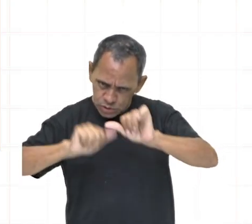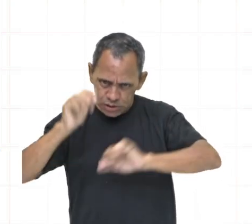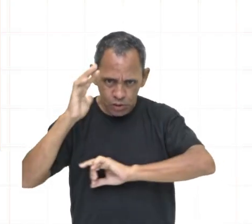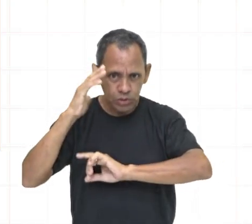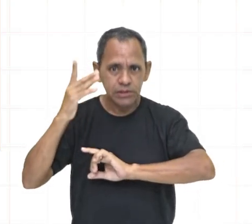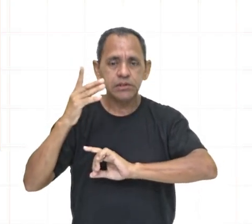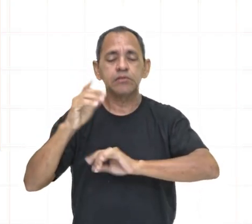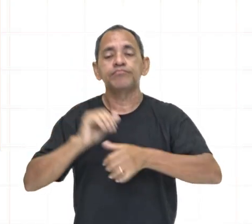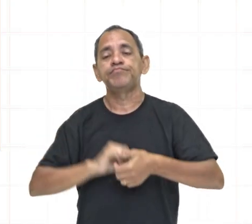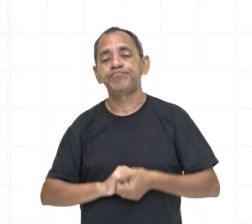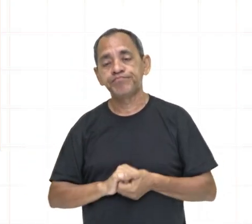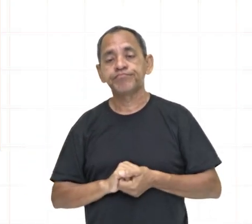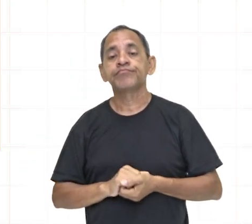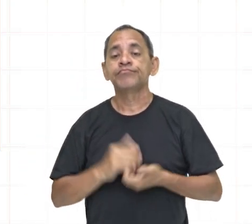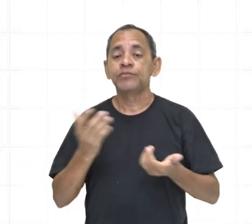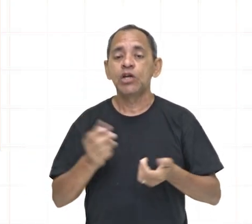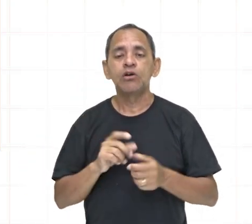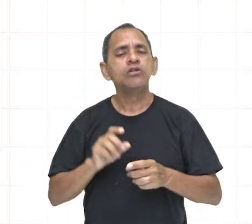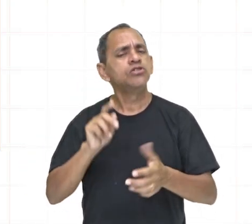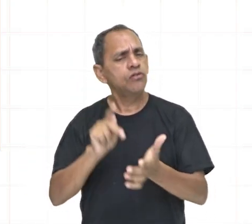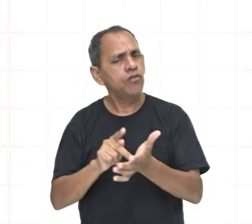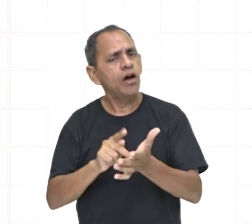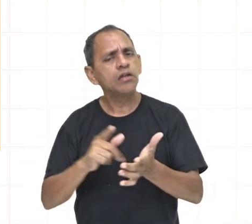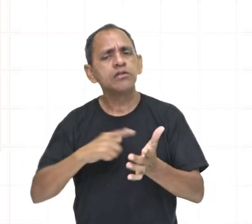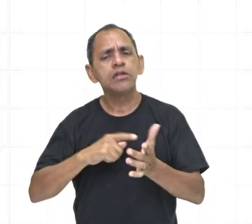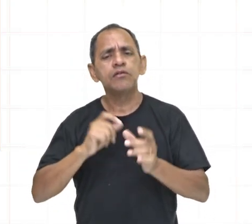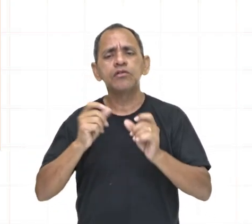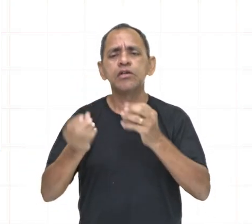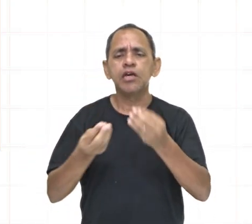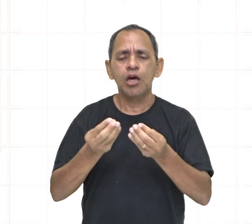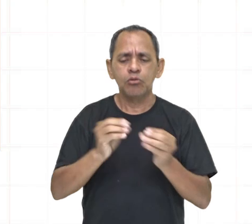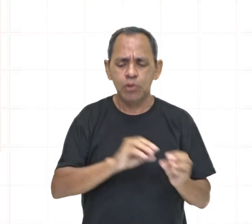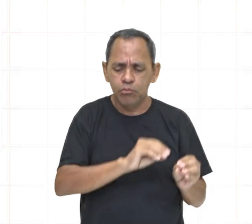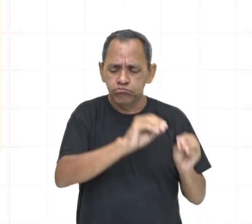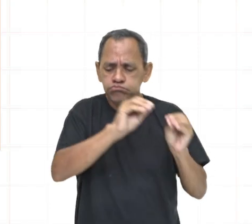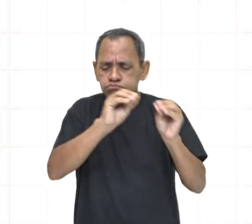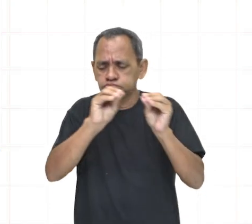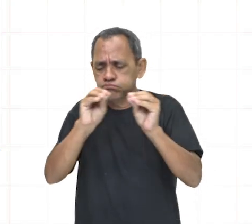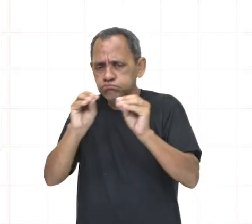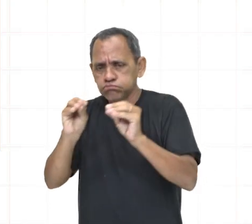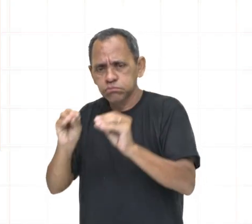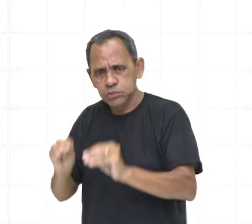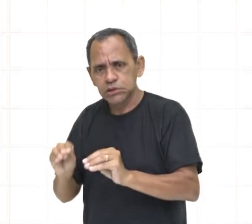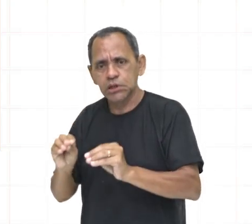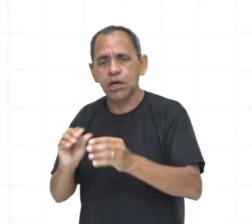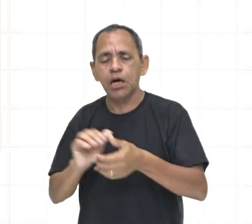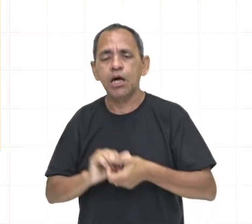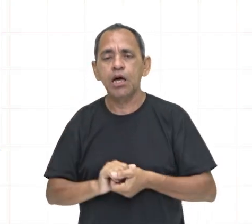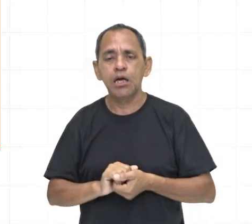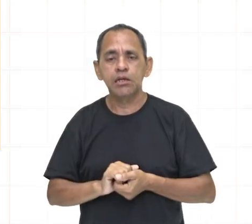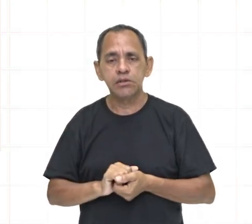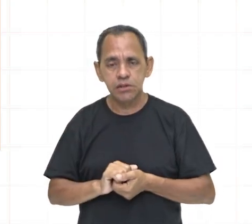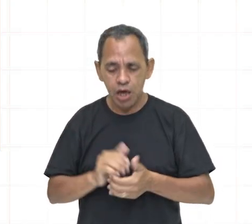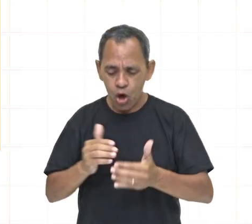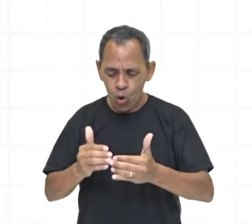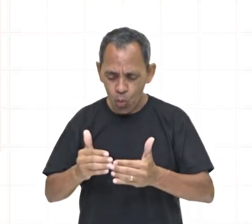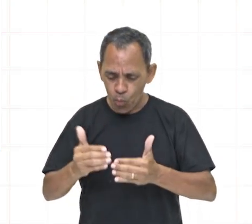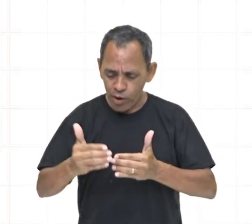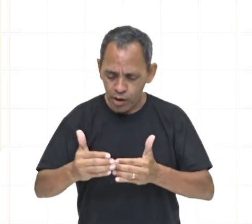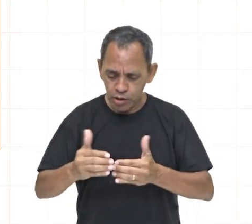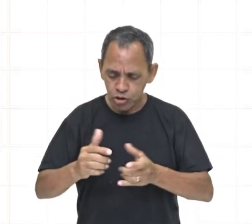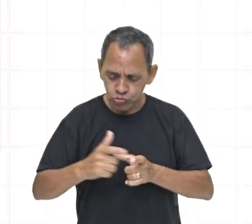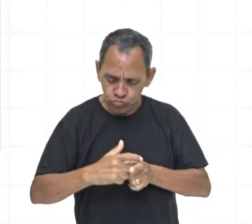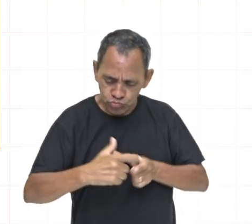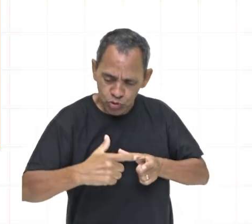Isso acabou resultando em quê? Em uma transição, tá? Essas mudanças aí foram ocorrendo